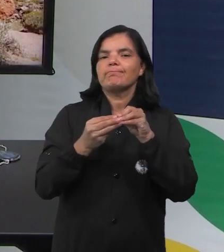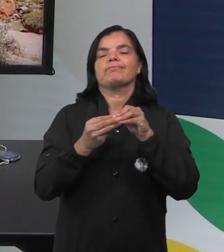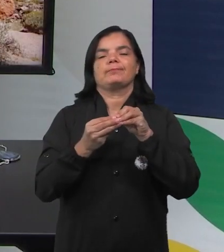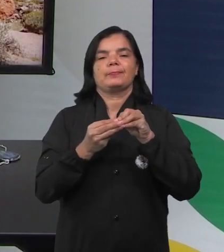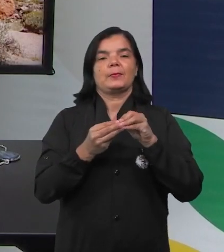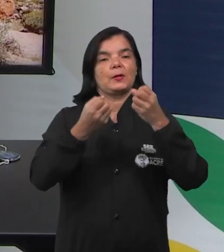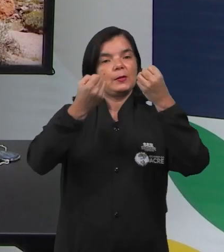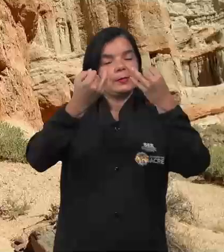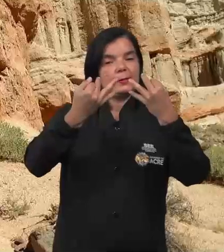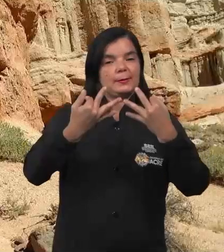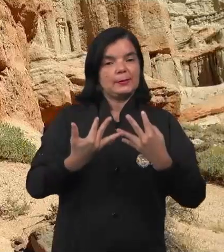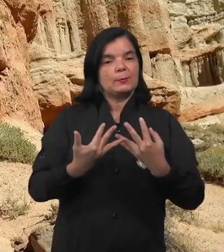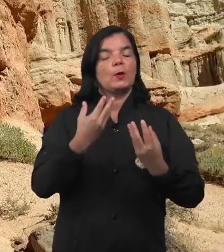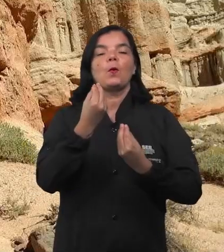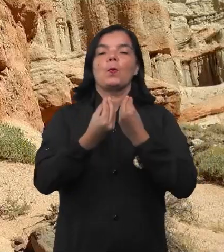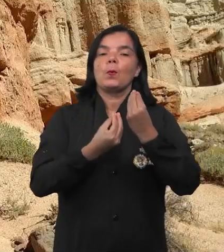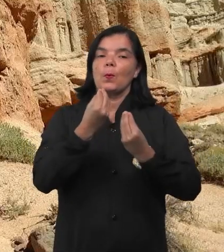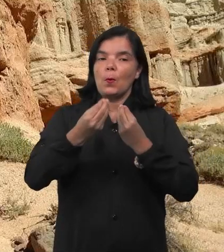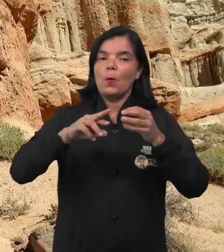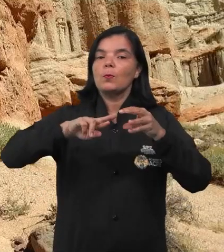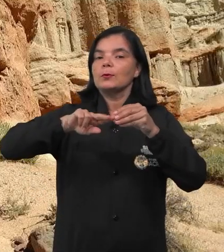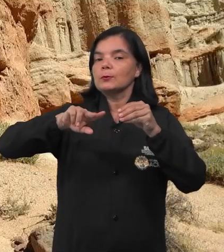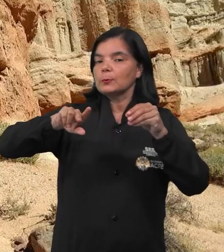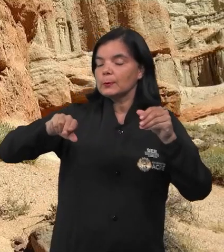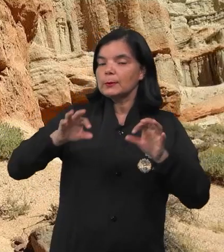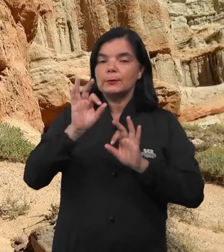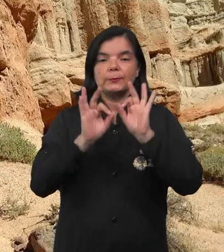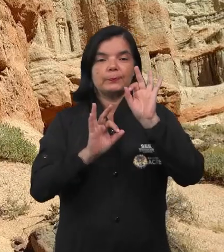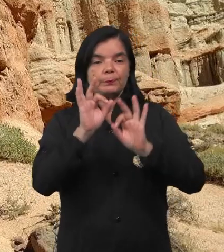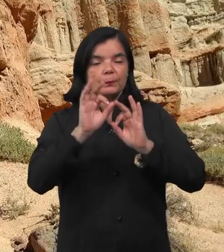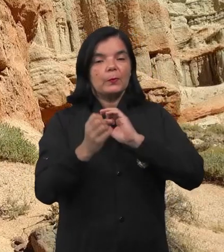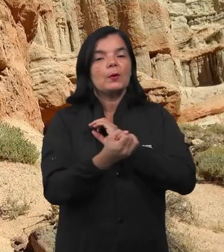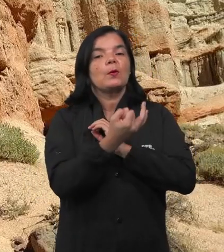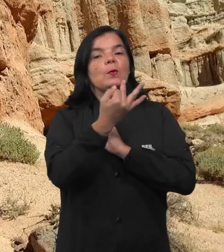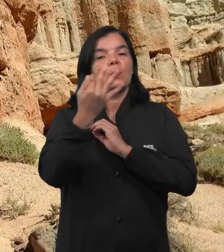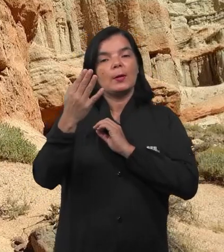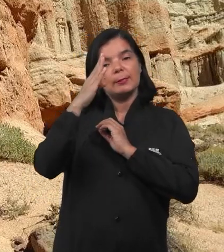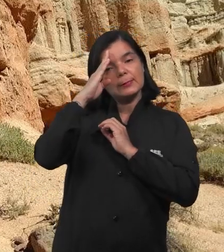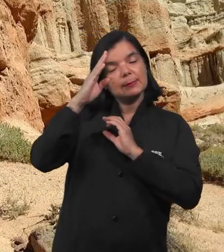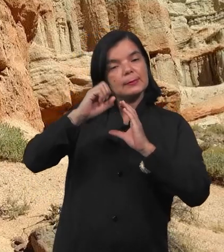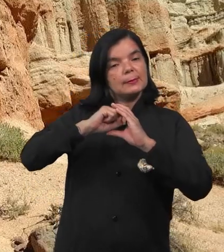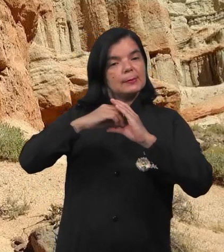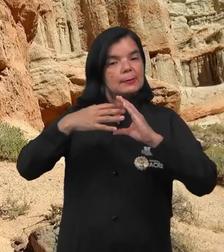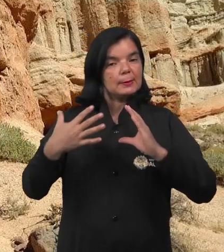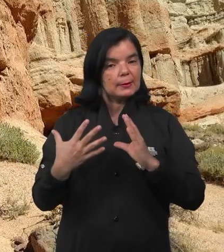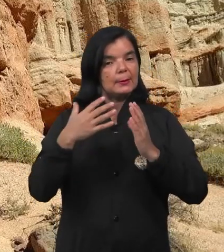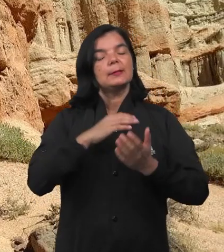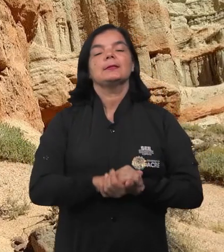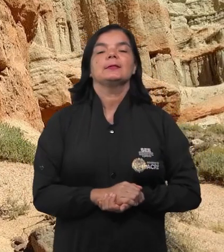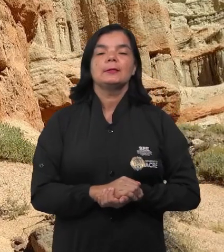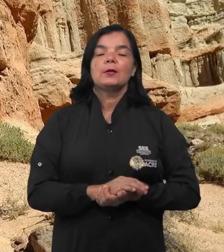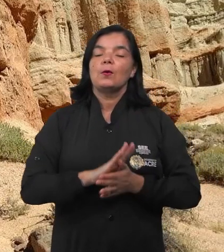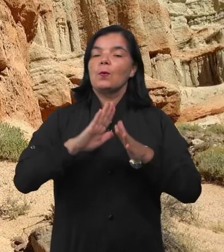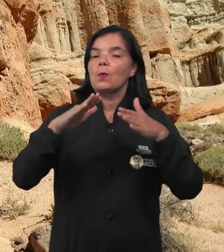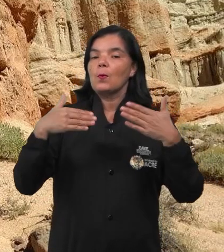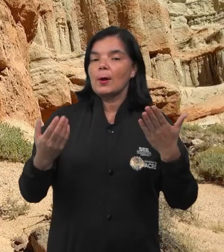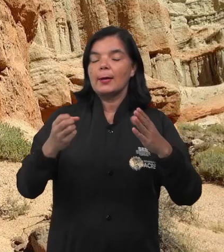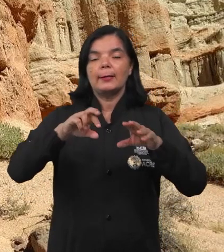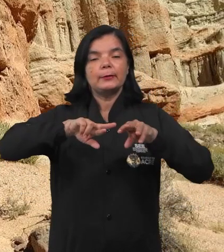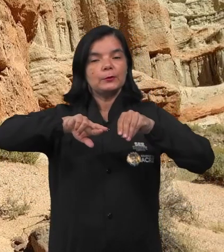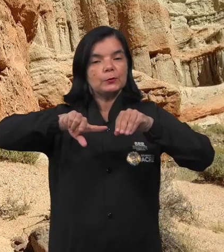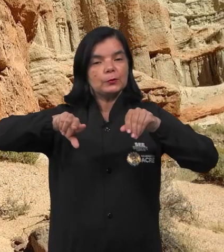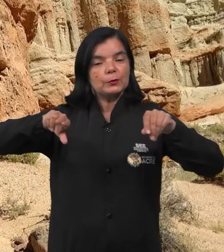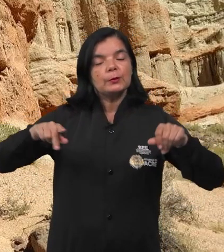nós falamos um pouquinho sobre como os minerais são formados, quais as suas principais características, quais são os principais minerais,